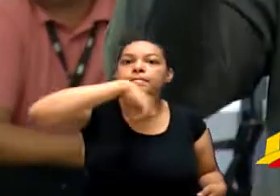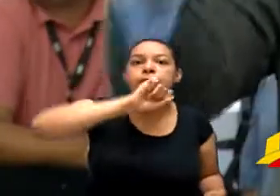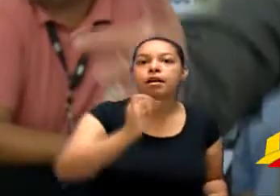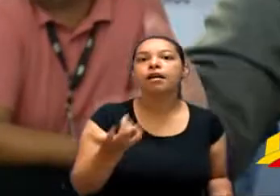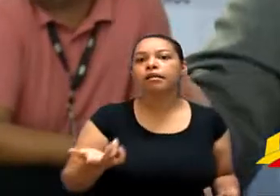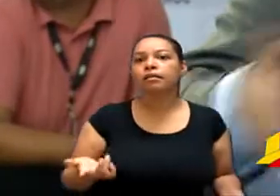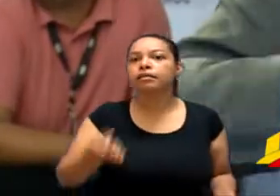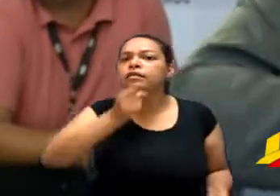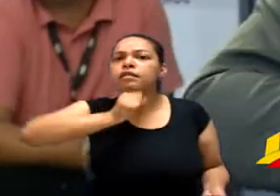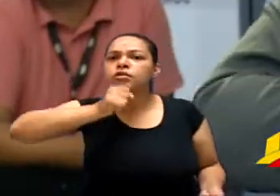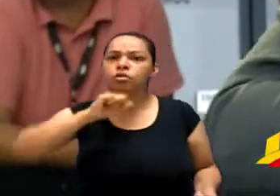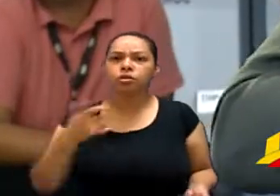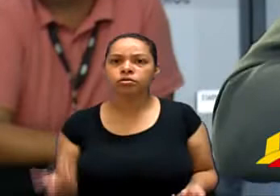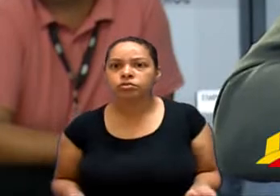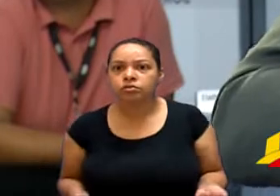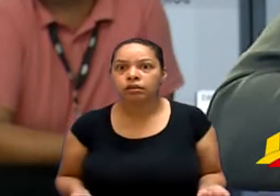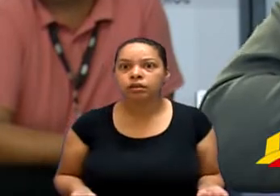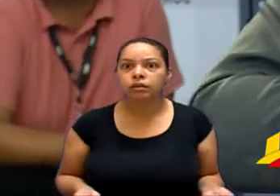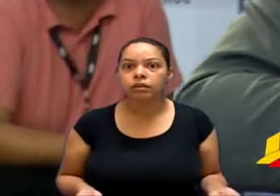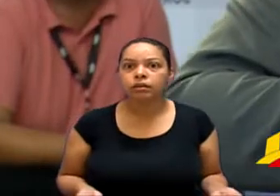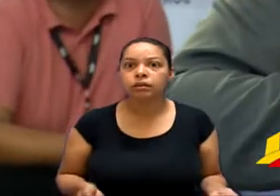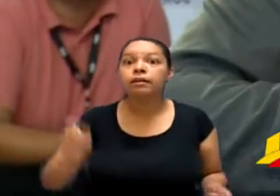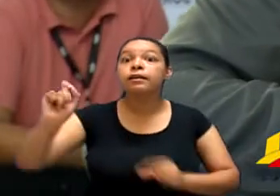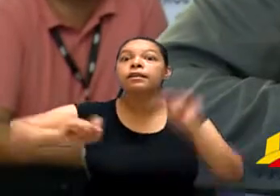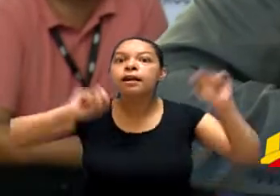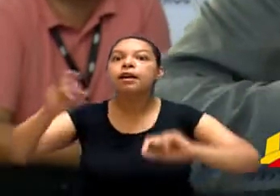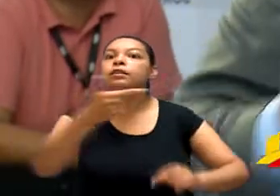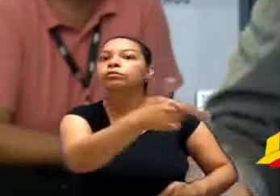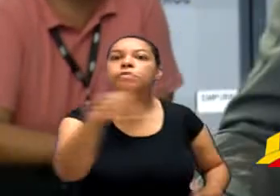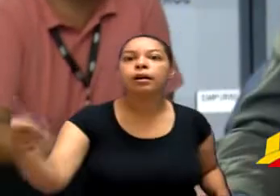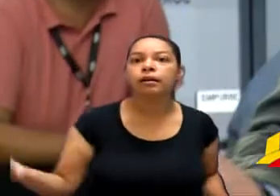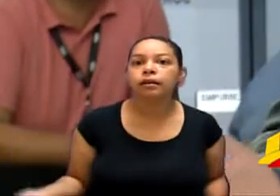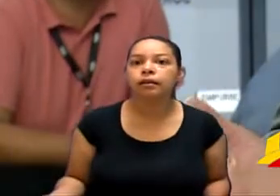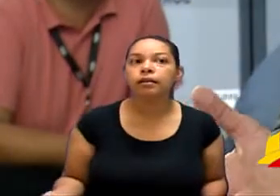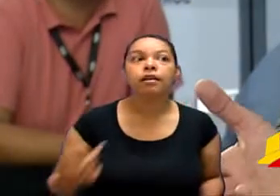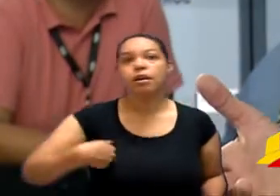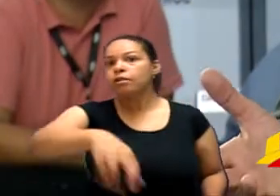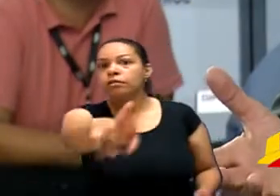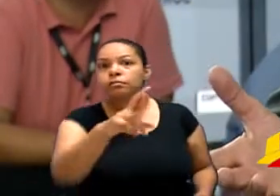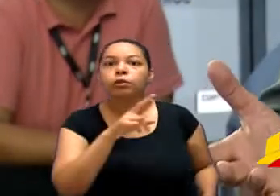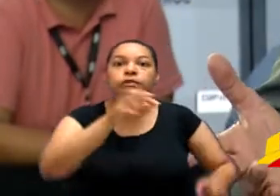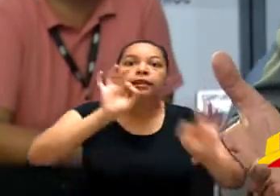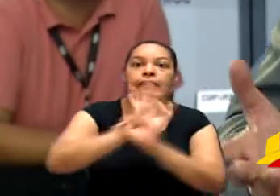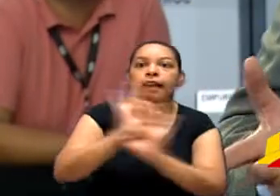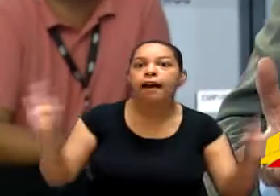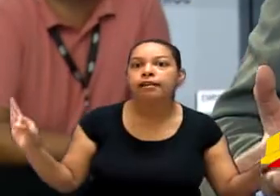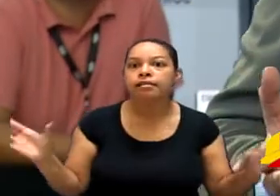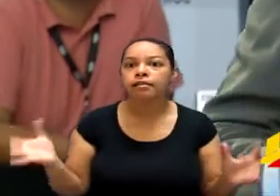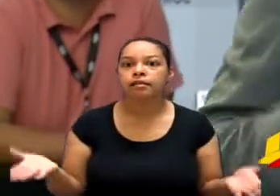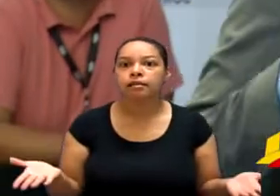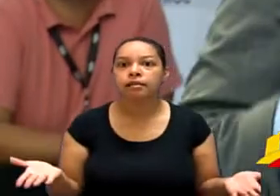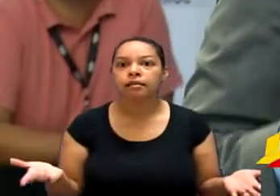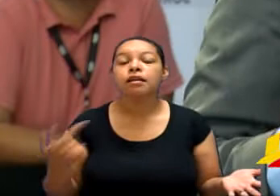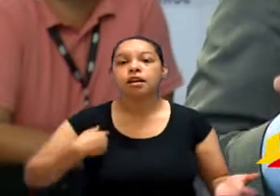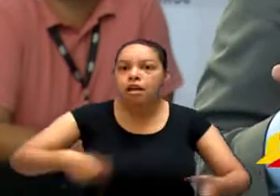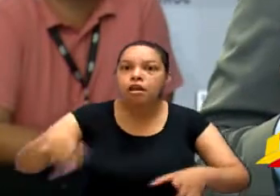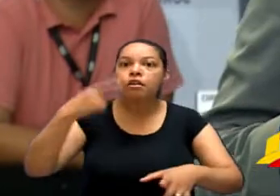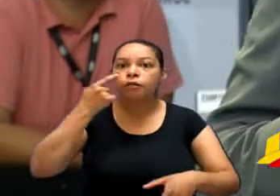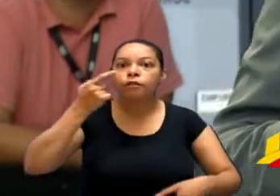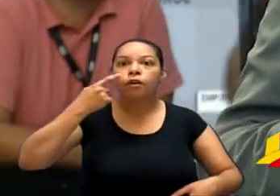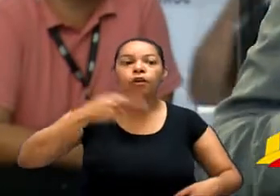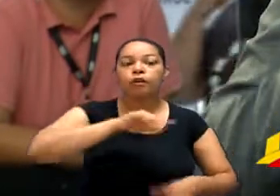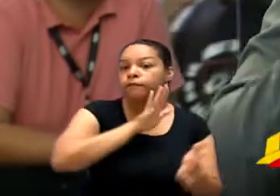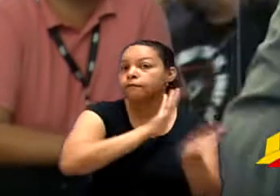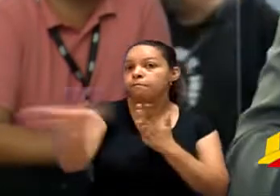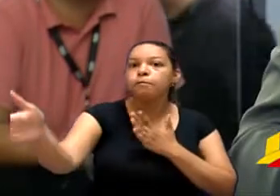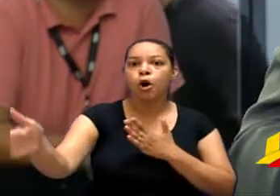para uma creche para idoso que é um projeto excelente e até agora não tive resposta Rodrigo então eu vou continuar atendendo o povo